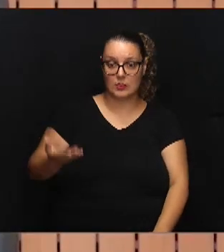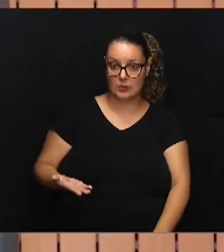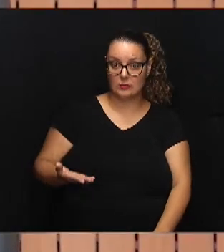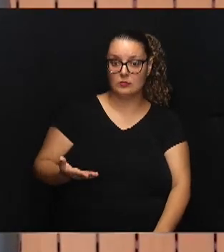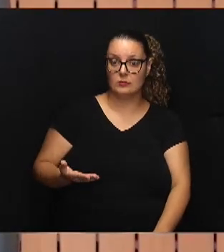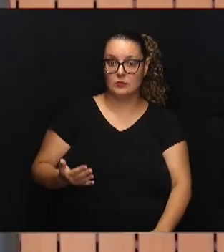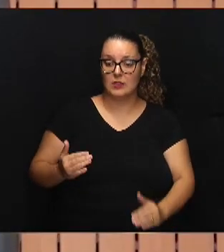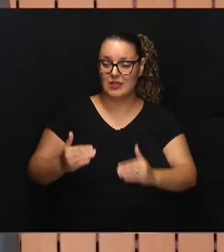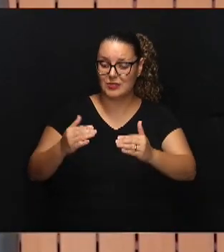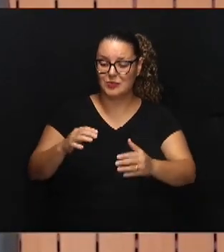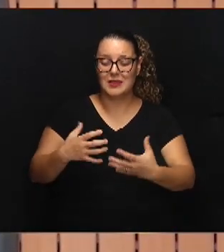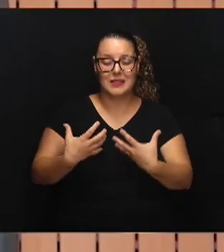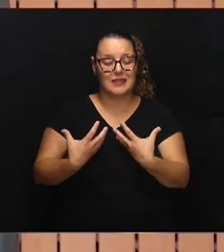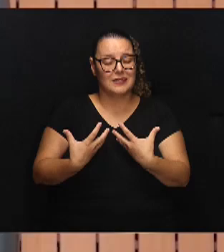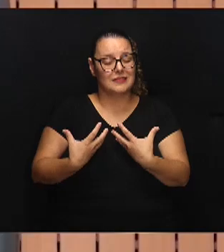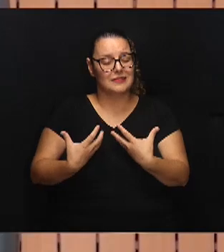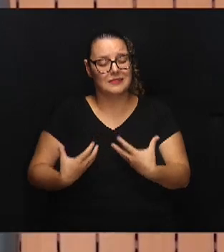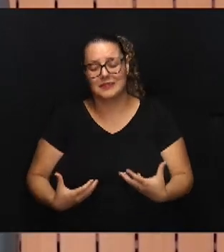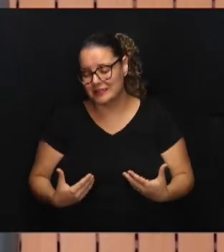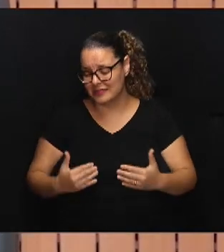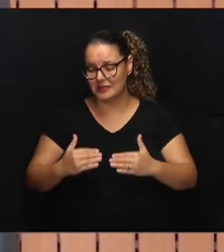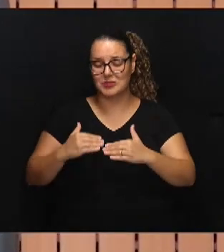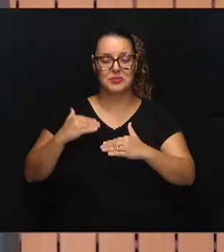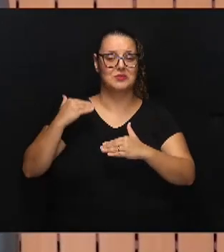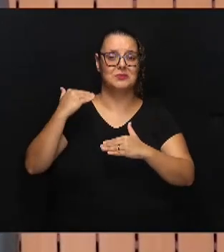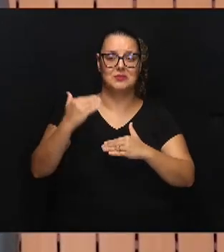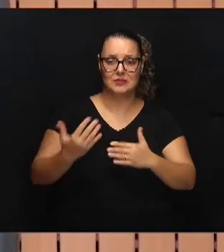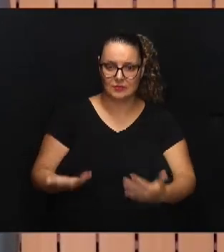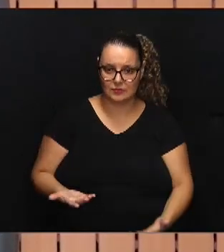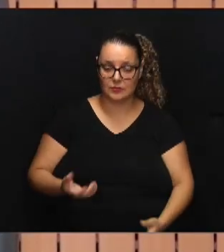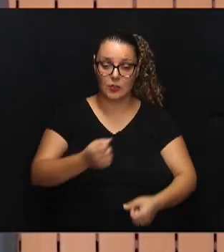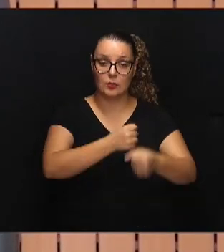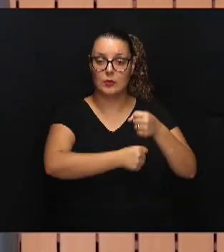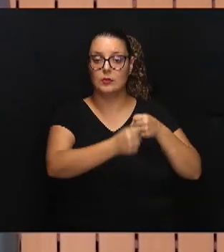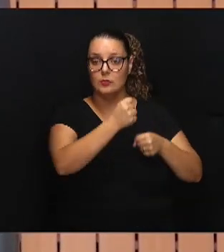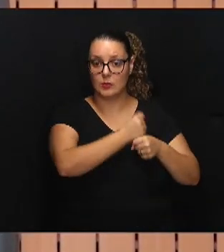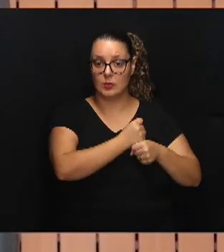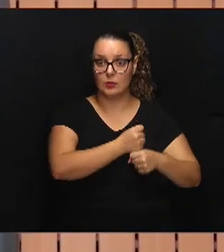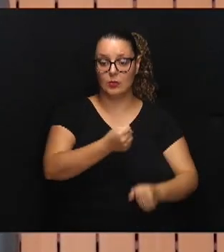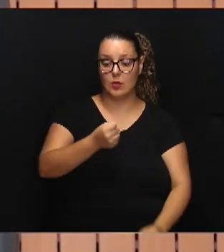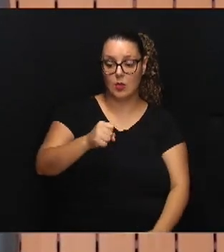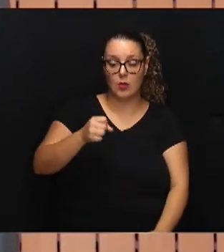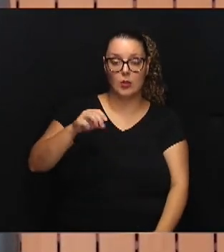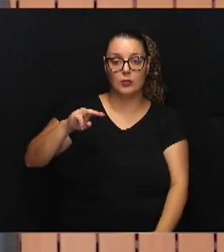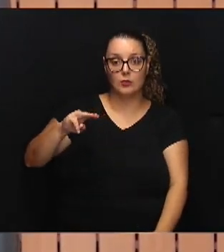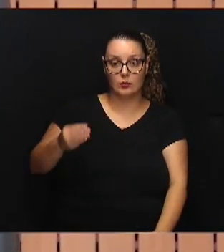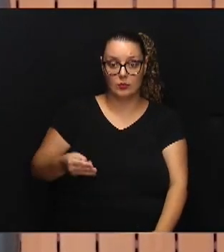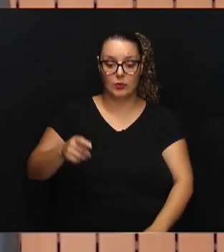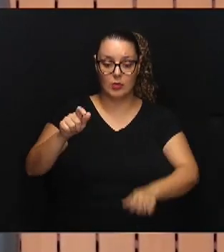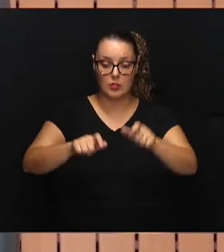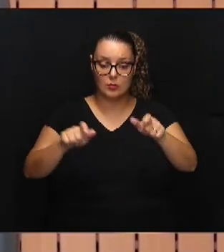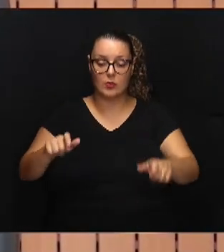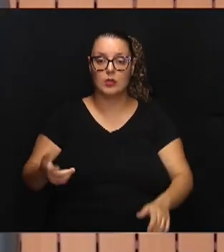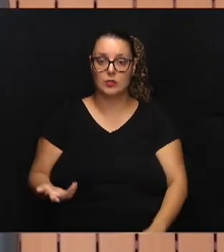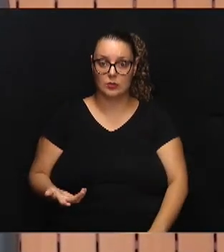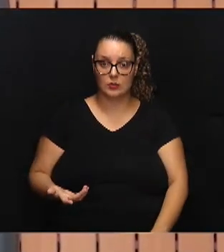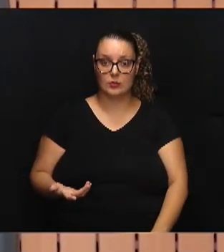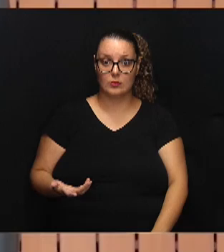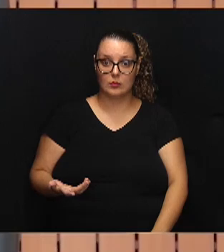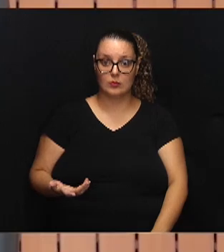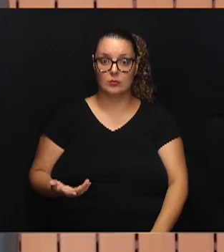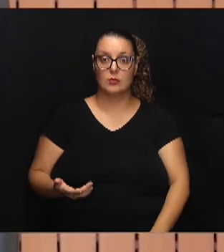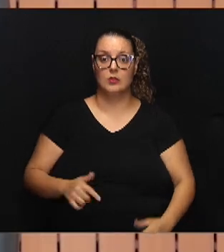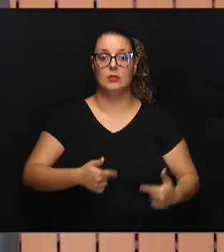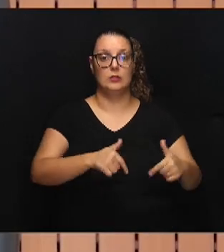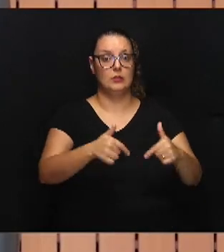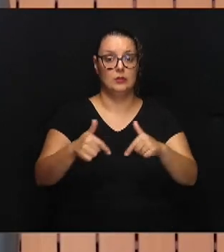de exaustão, de cansaço. Ano passado, 8 milhões de pessoas